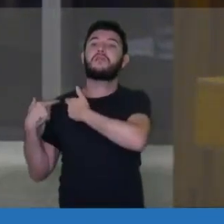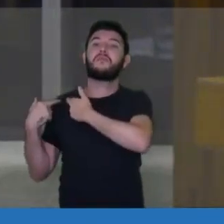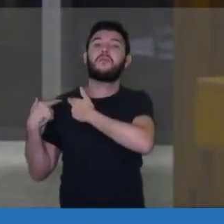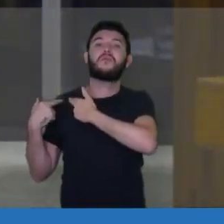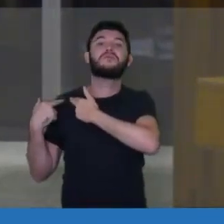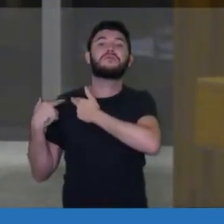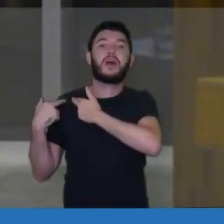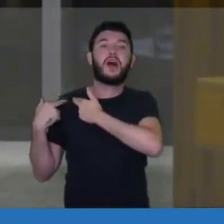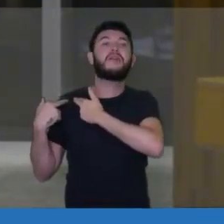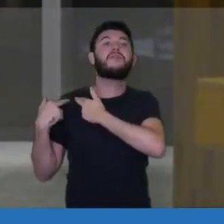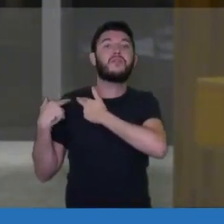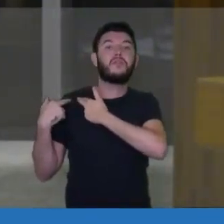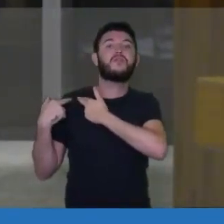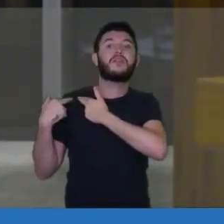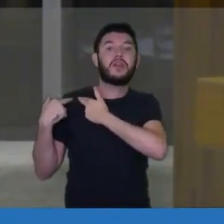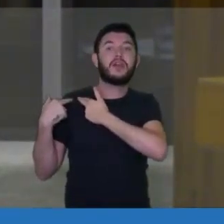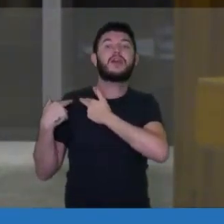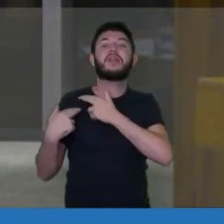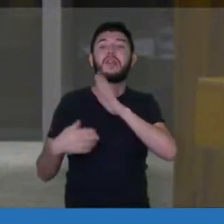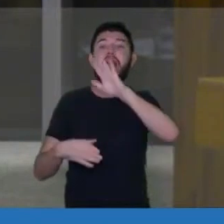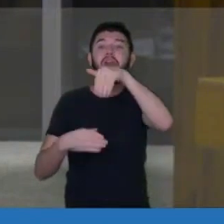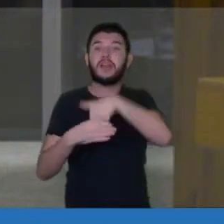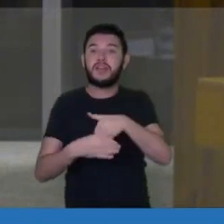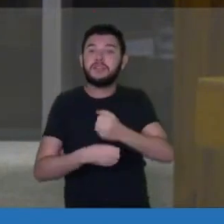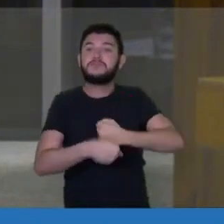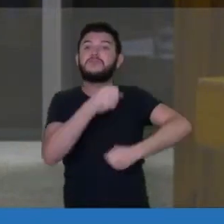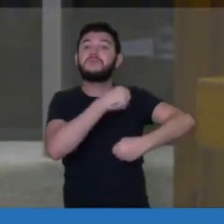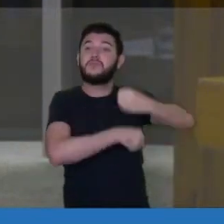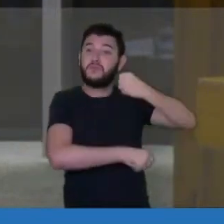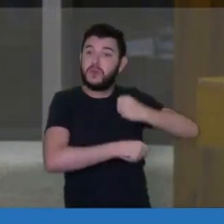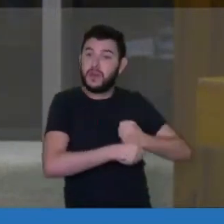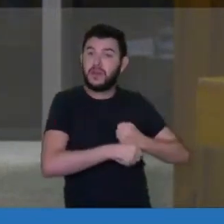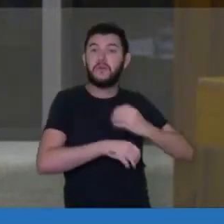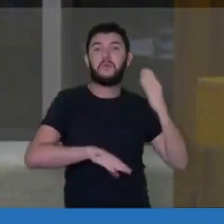derrotar eles na eleição passada.